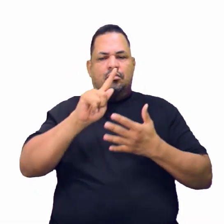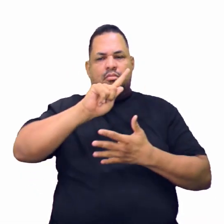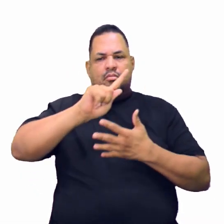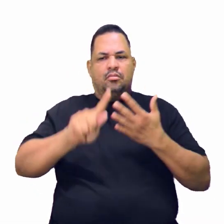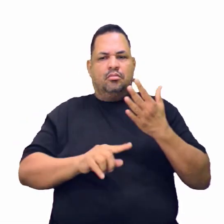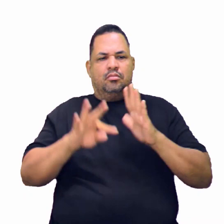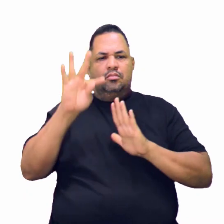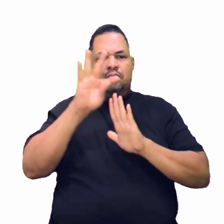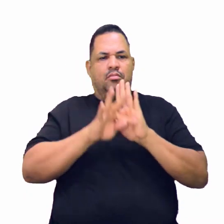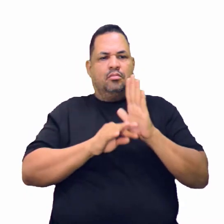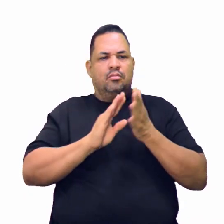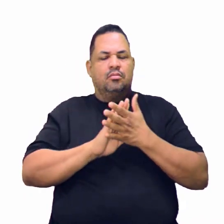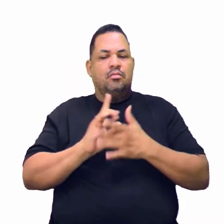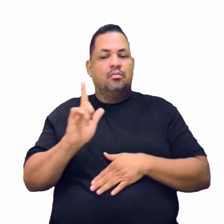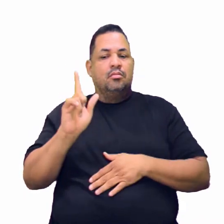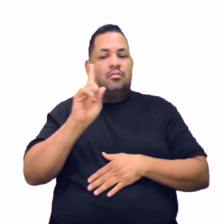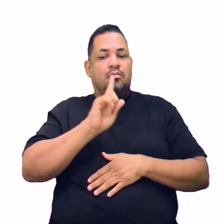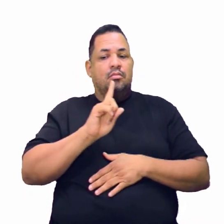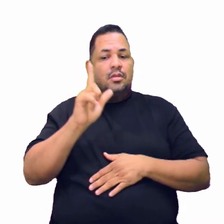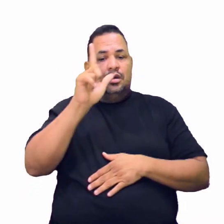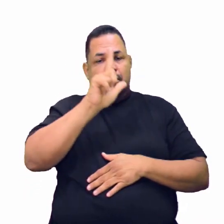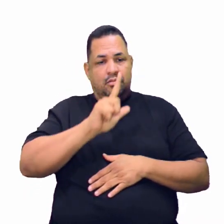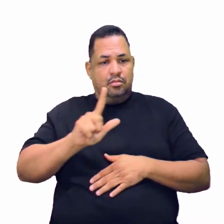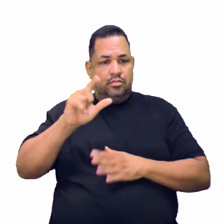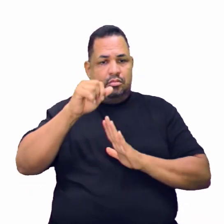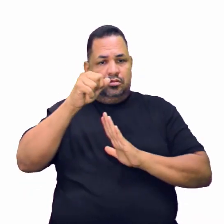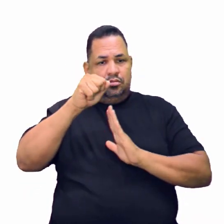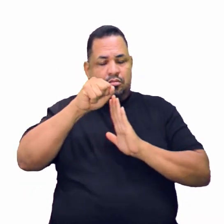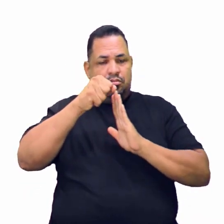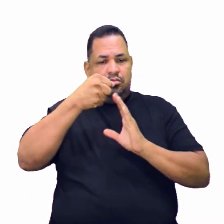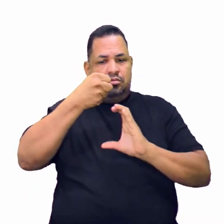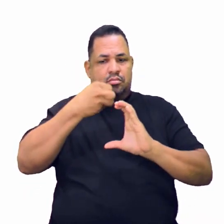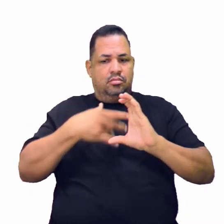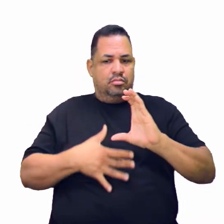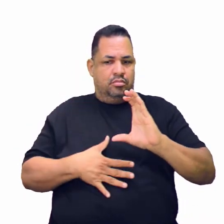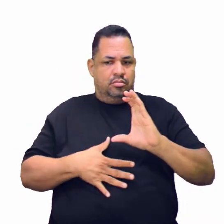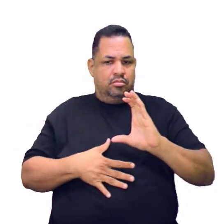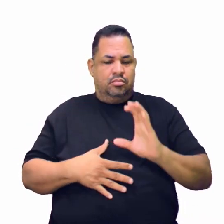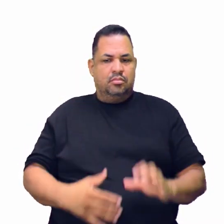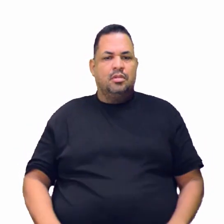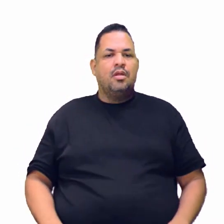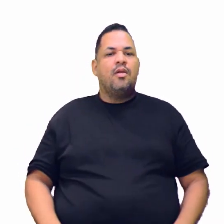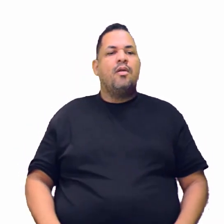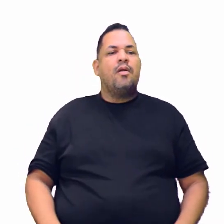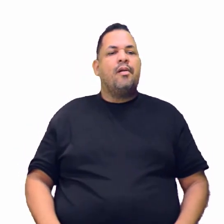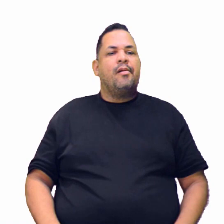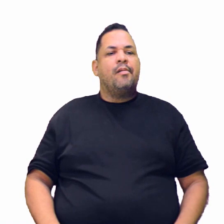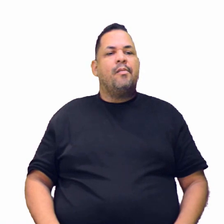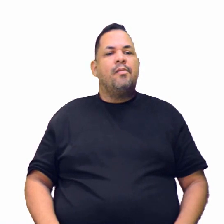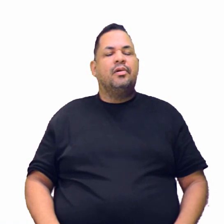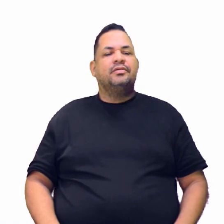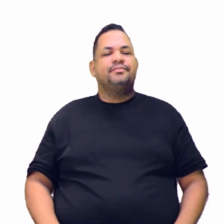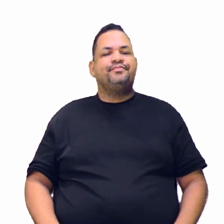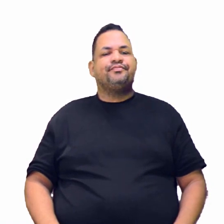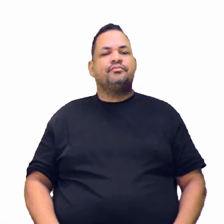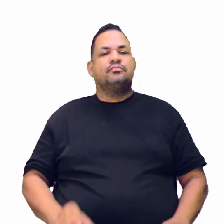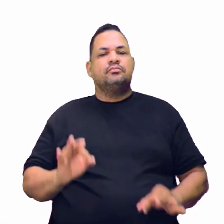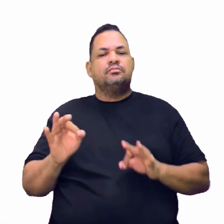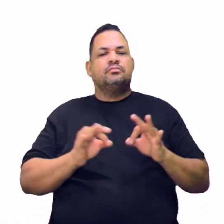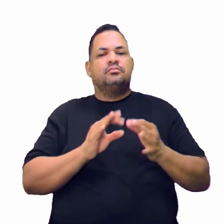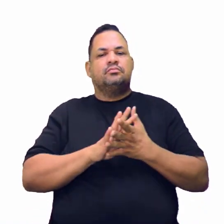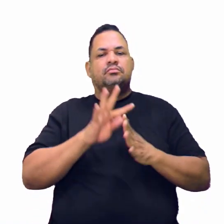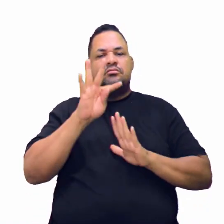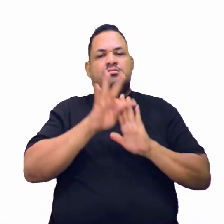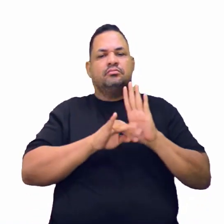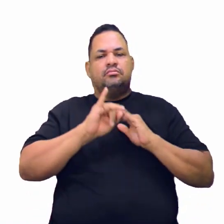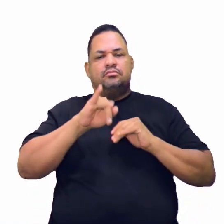gênero textual não literário. Suas características são: 1. Na tipologia textual é formado pelo